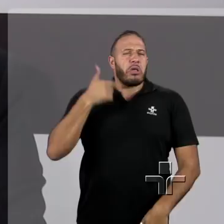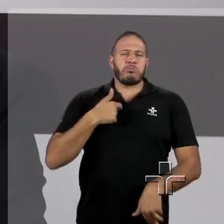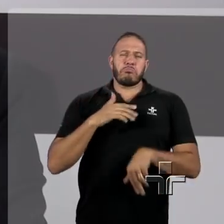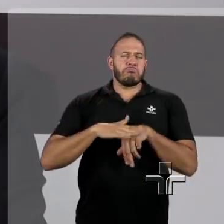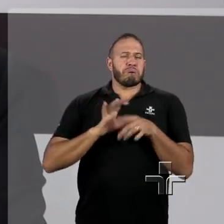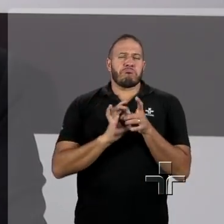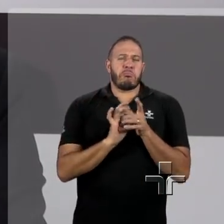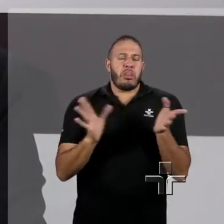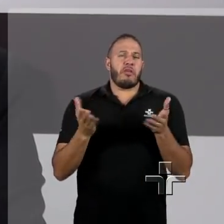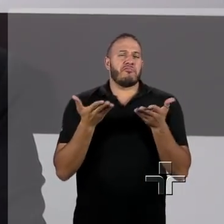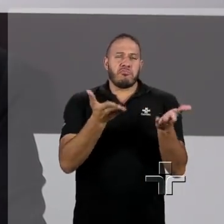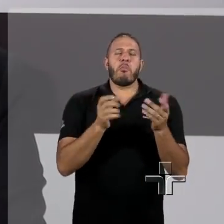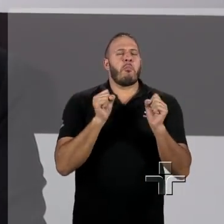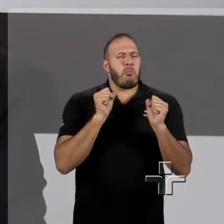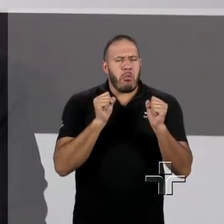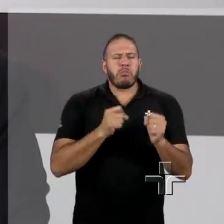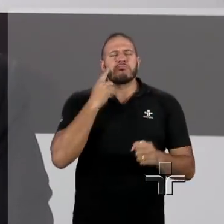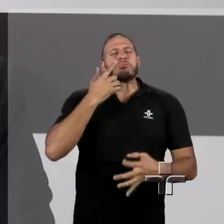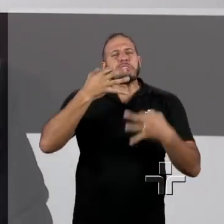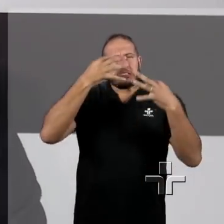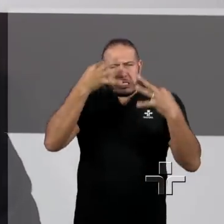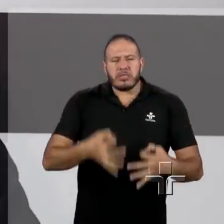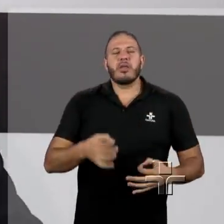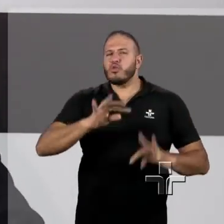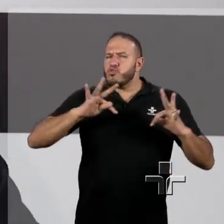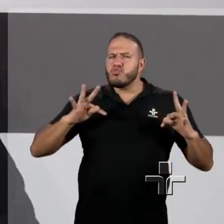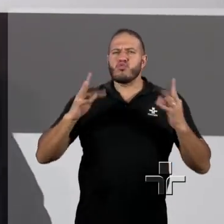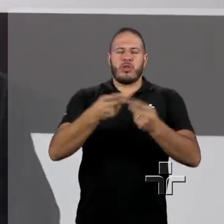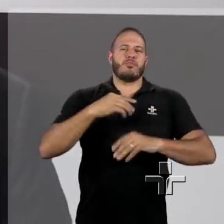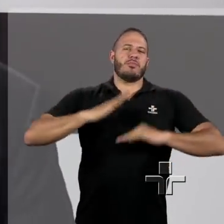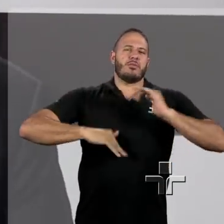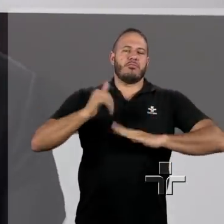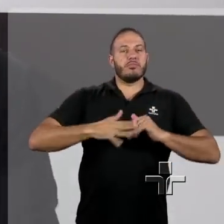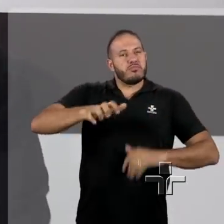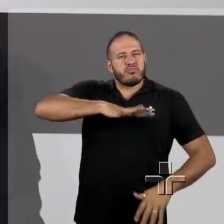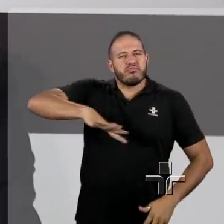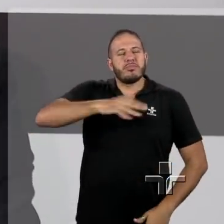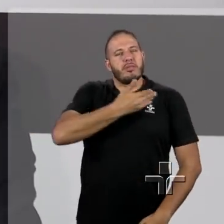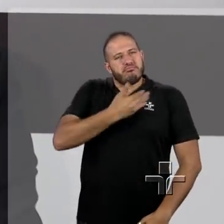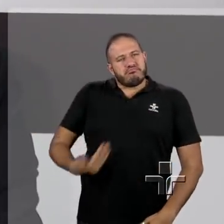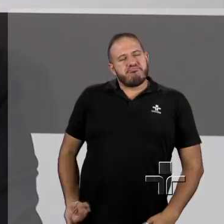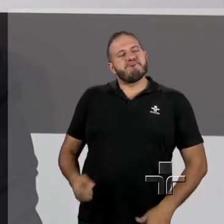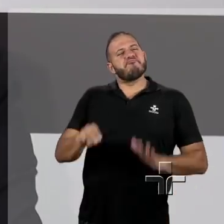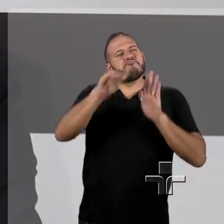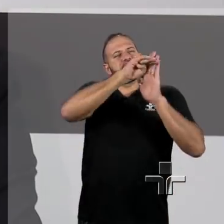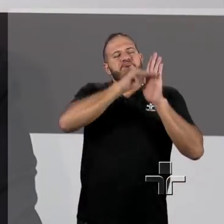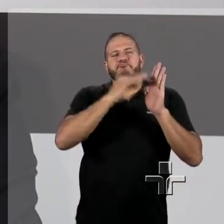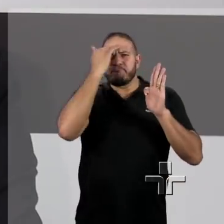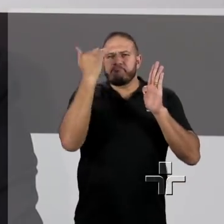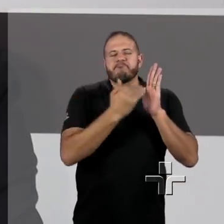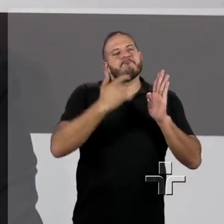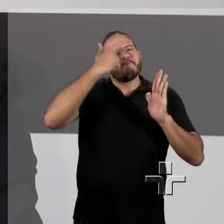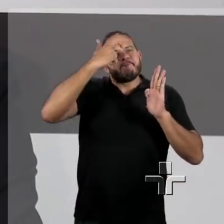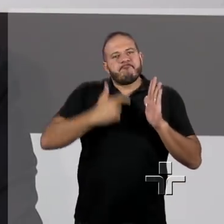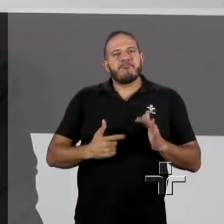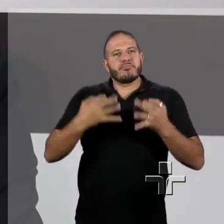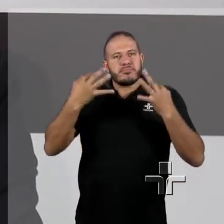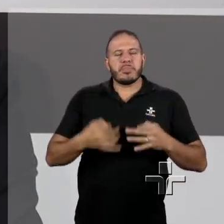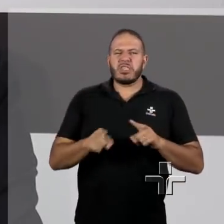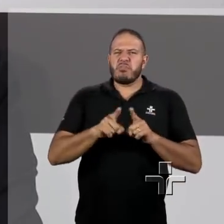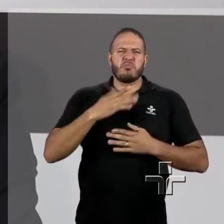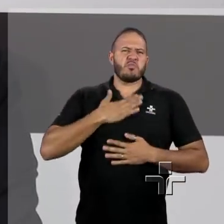e podem ter certeza absoluta que todas as minhas ações na vida pública foram pautadas em critérios de moralidade. E estou